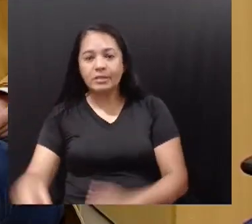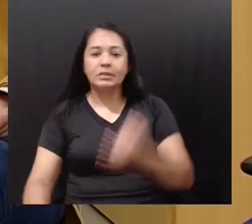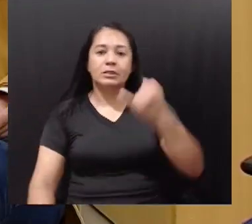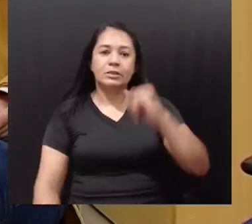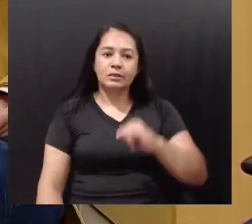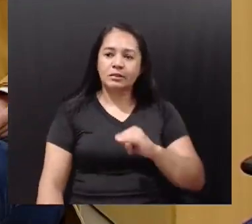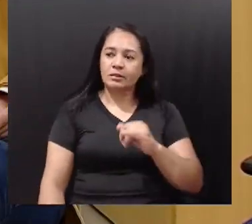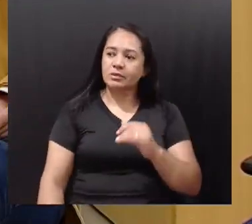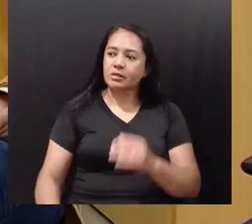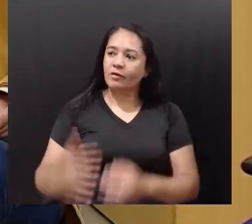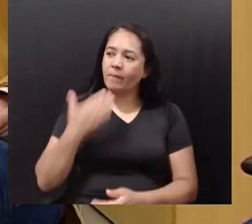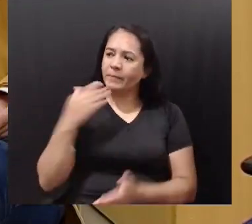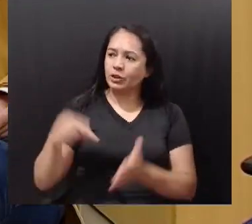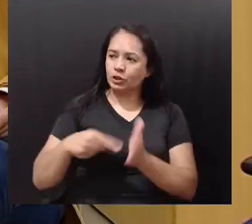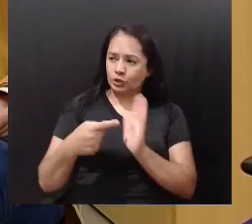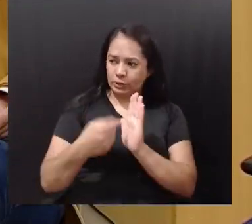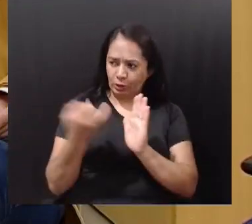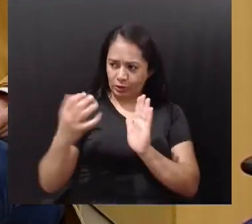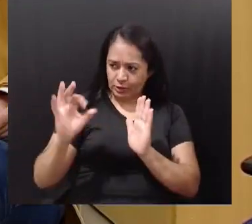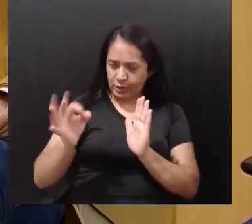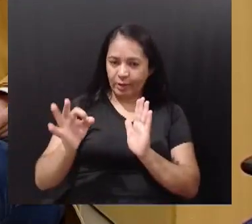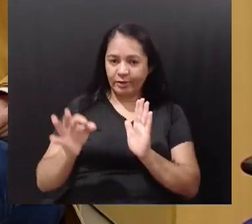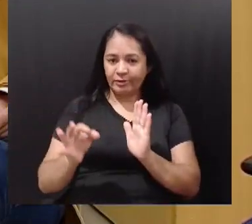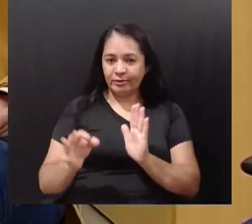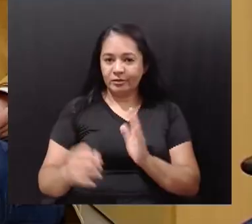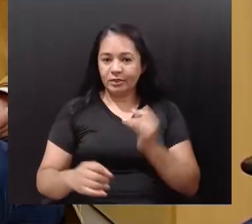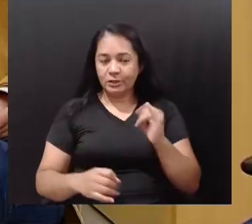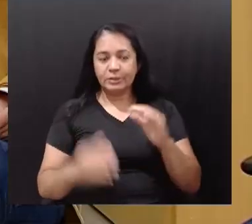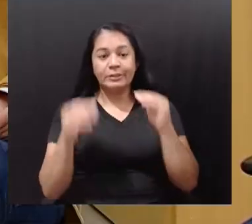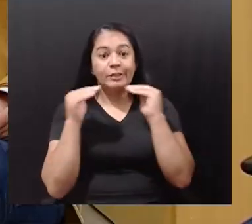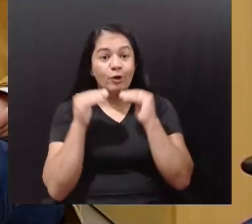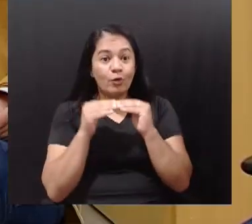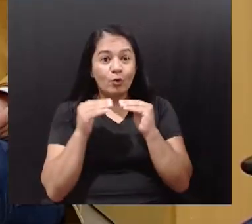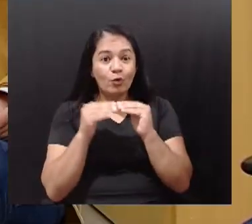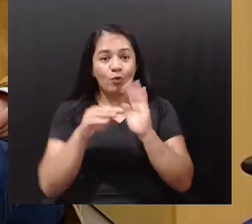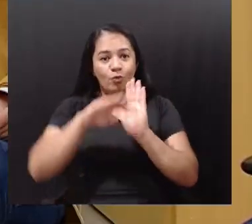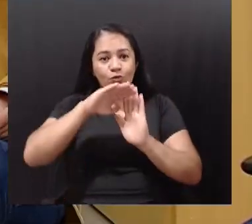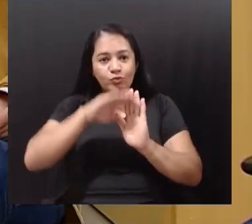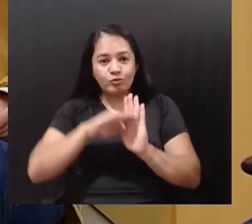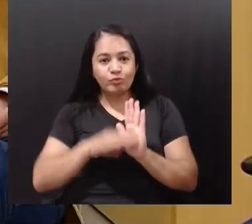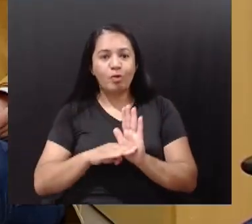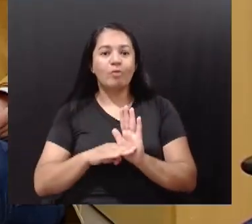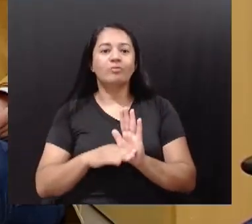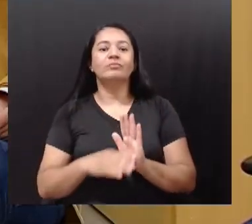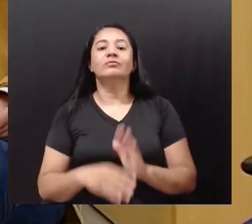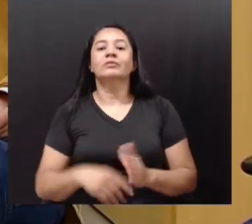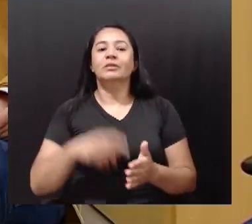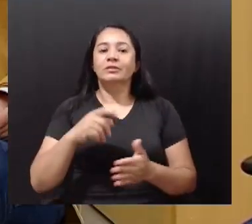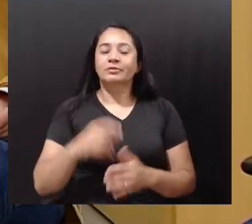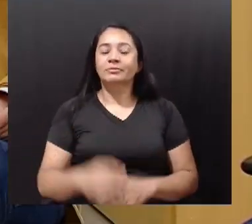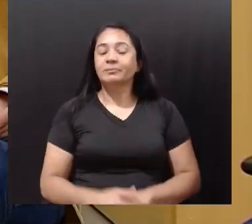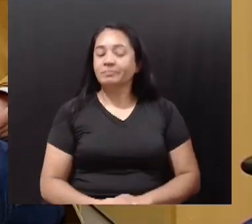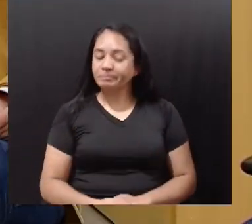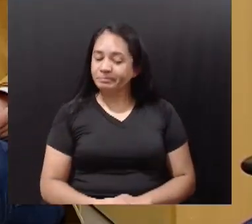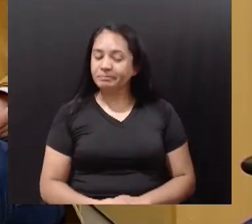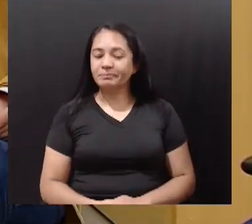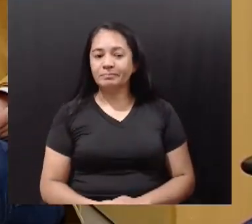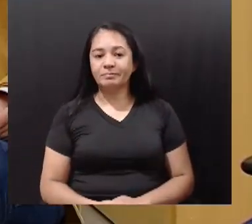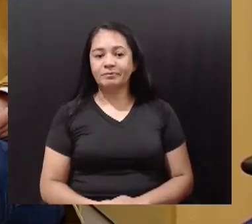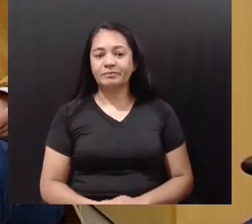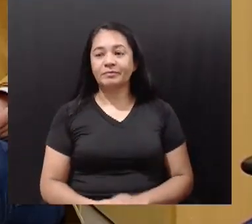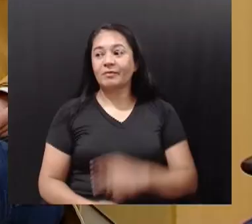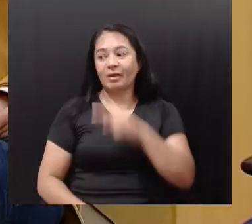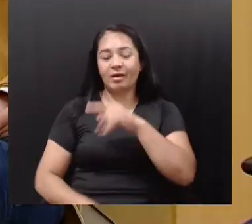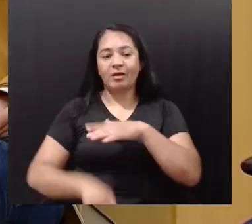ele solicitou, ver se está dentro do escopo lá, da licitação, etc e tal, para ele fazer ali uma